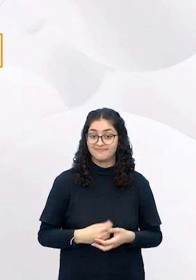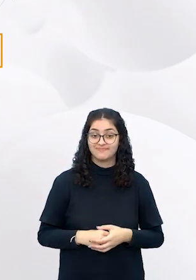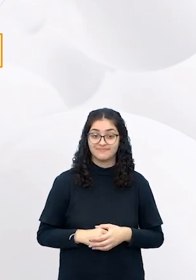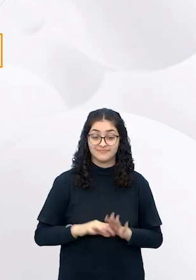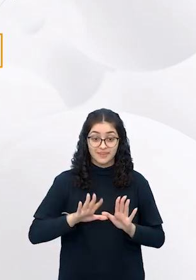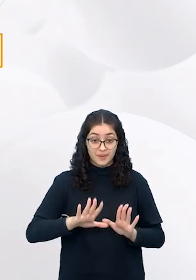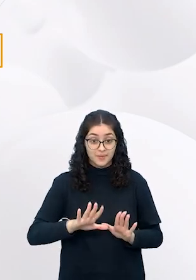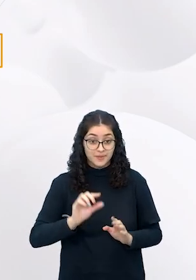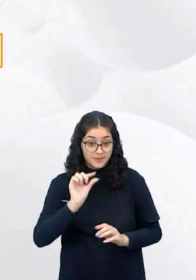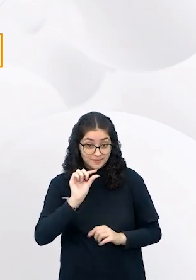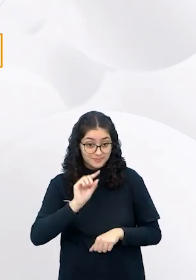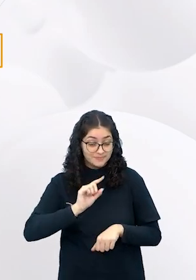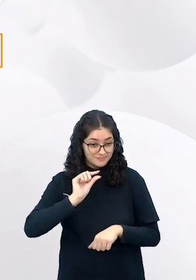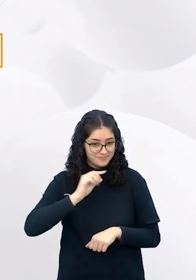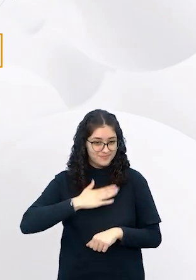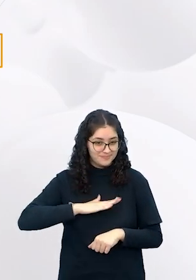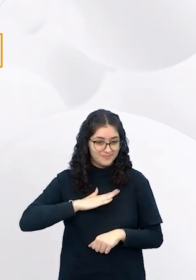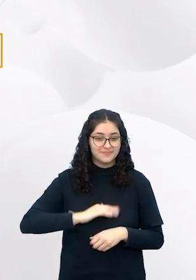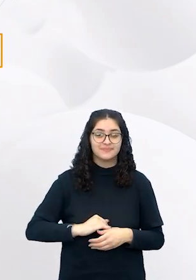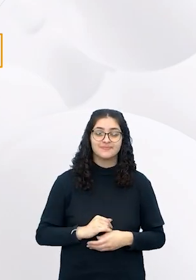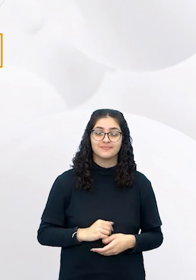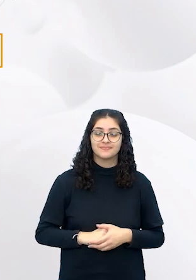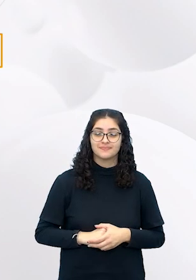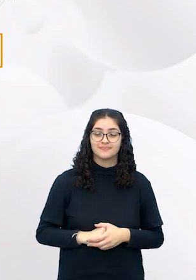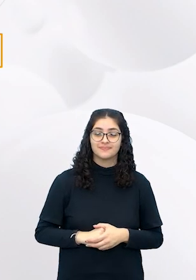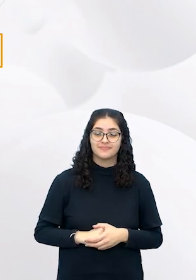Só um instante.